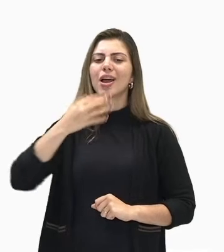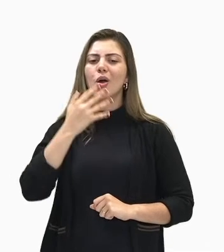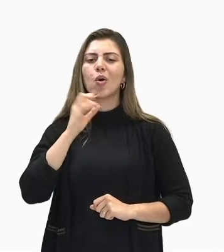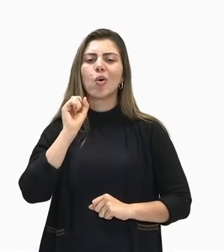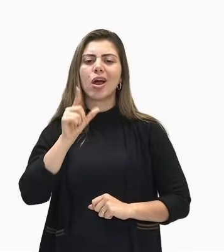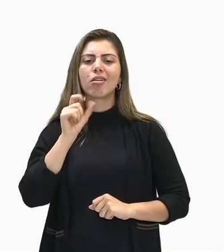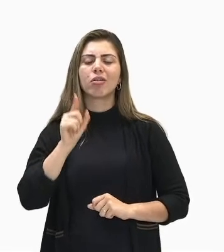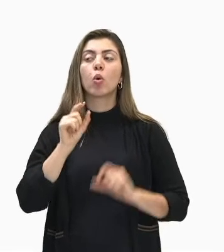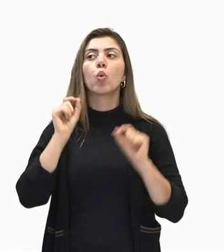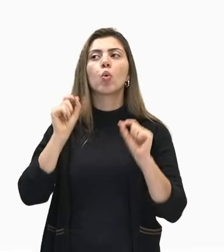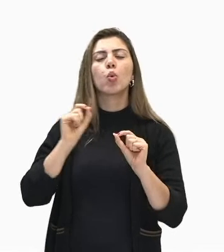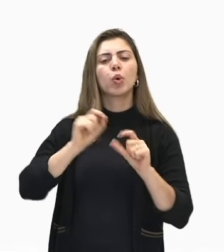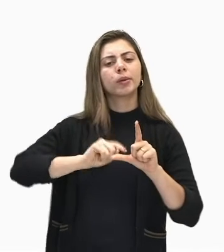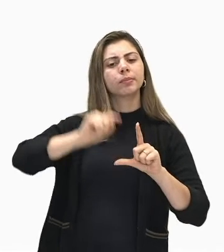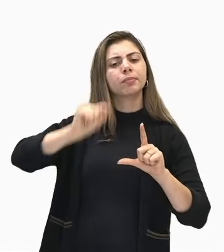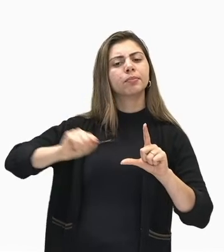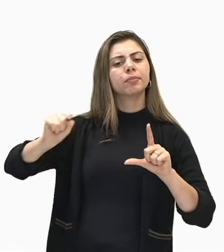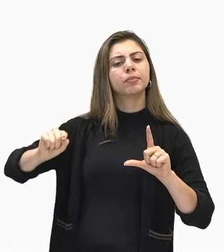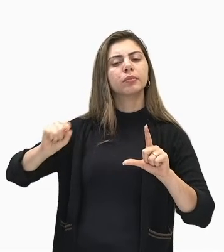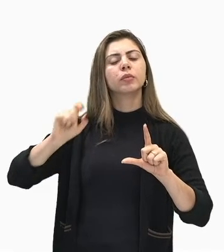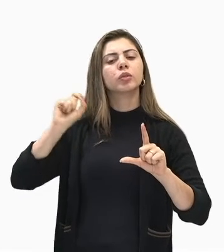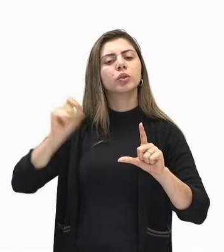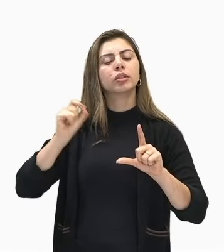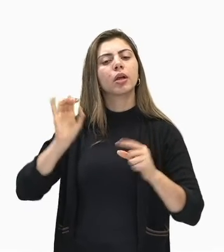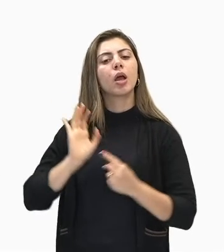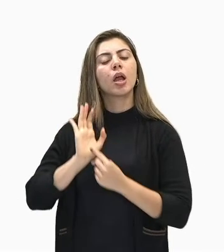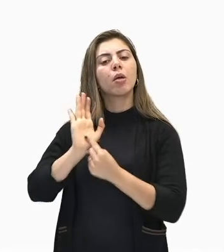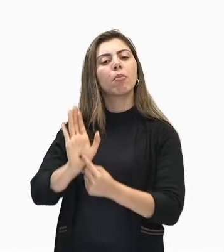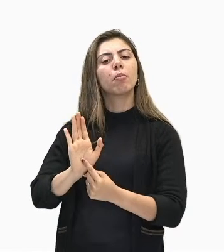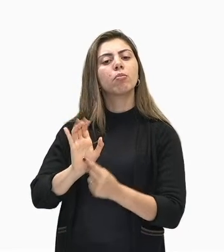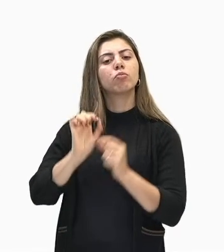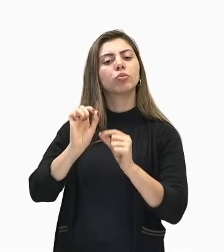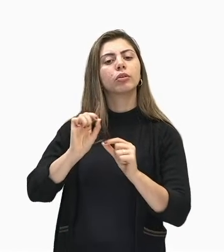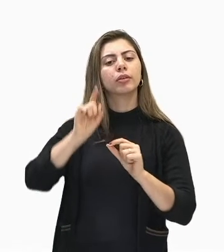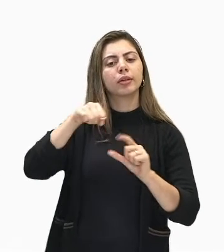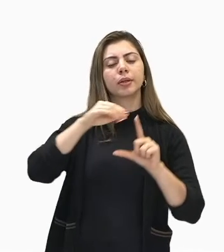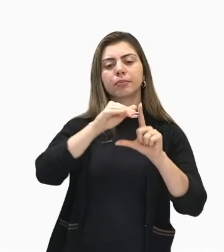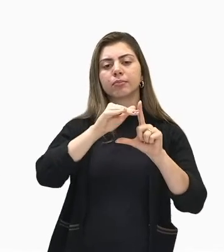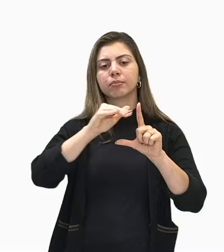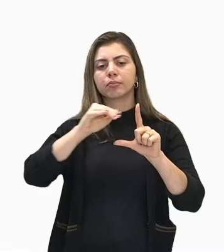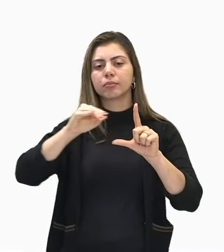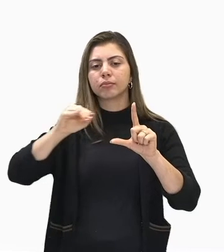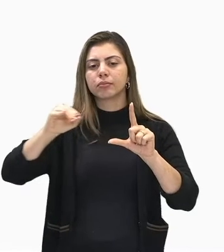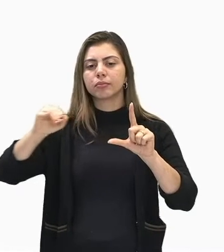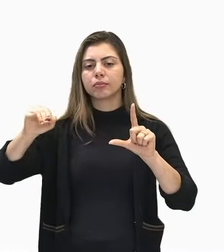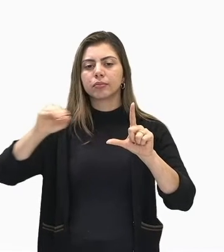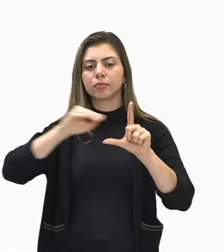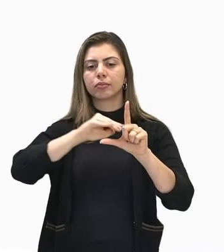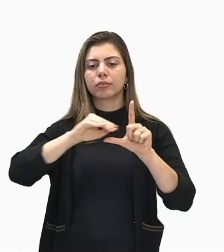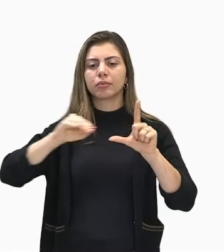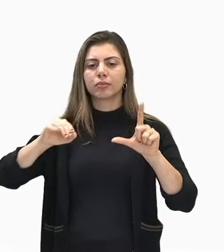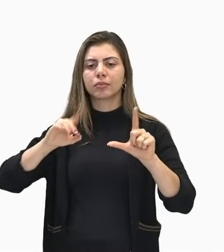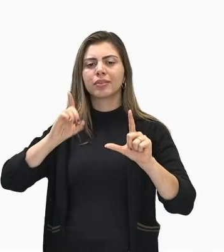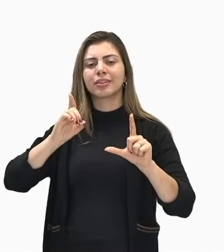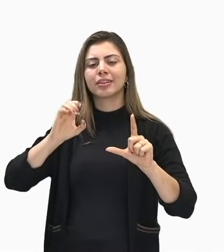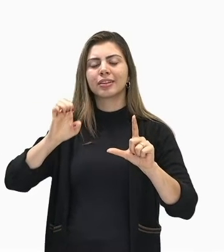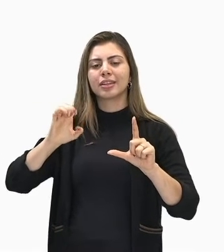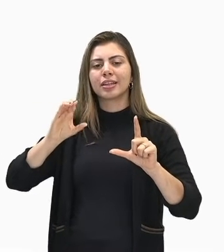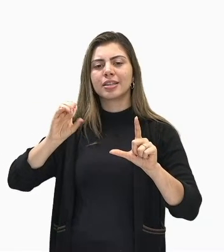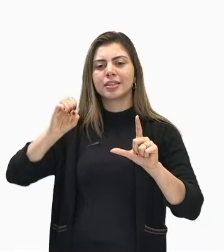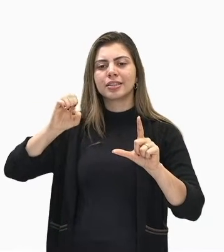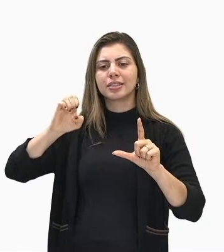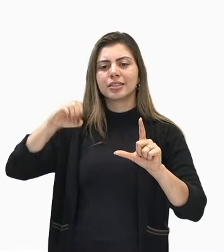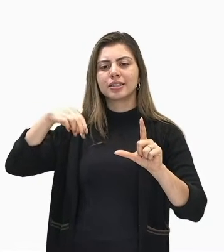Esse gráfico, ele exibe o quê? Uma linha descendente, né? O que significa